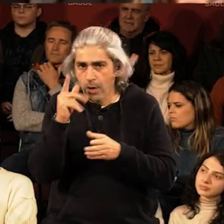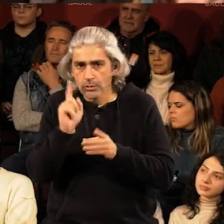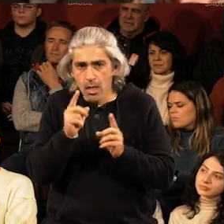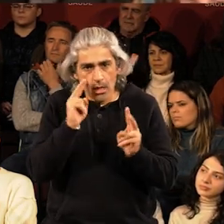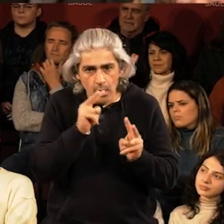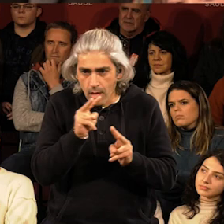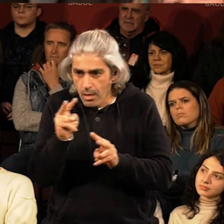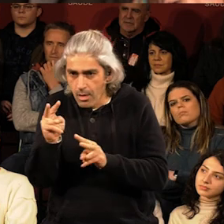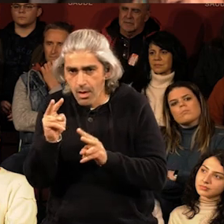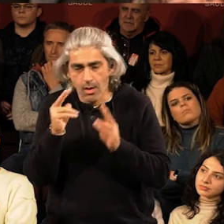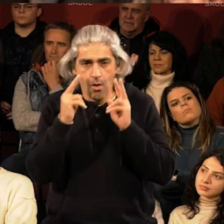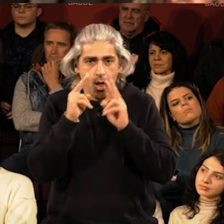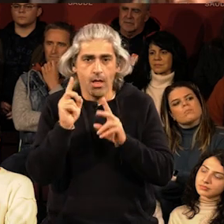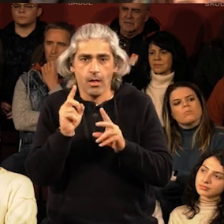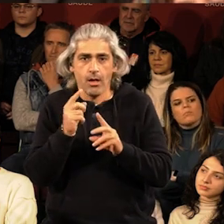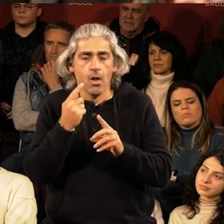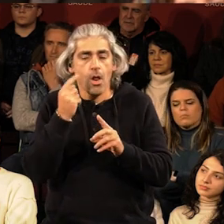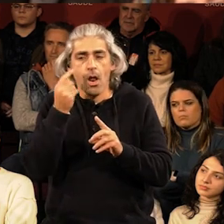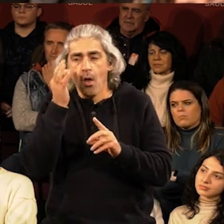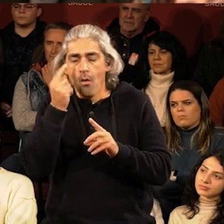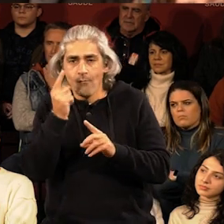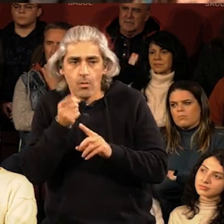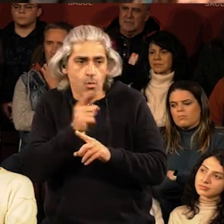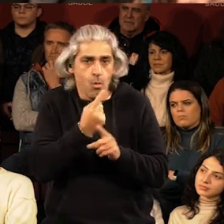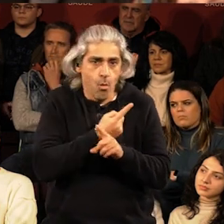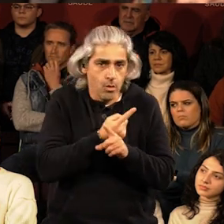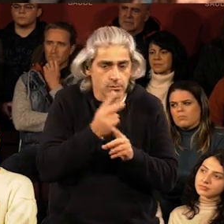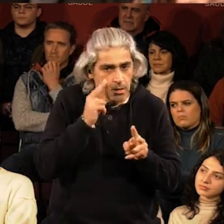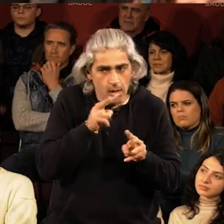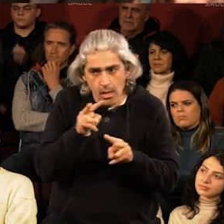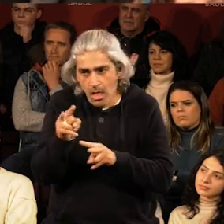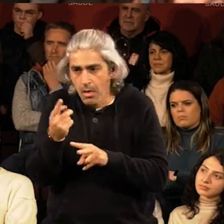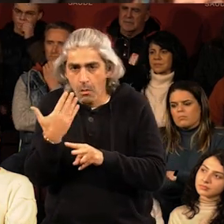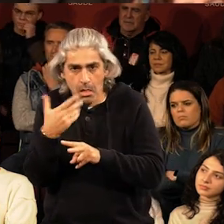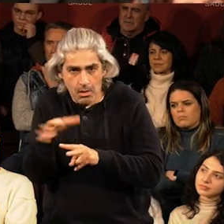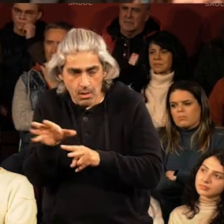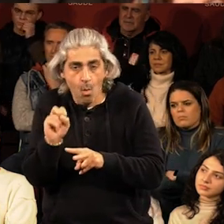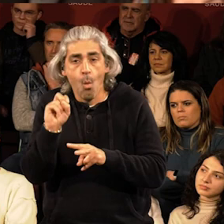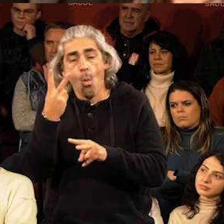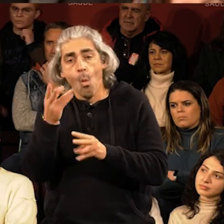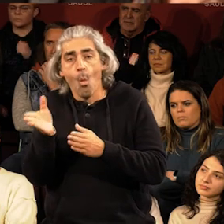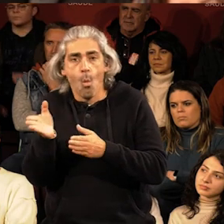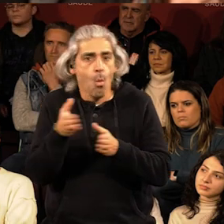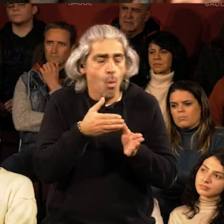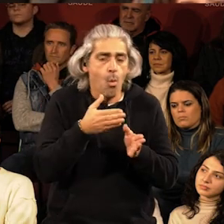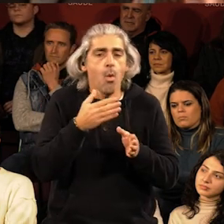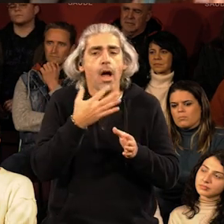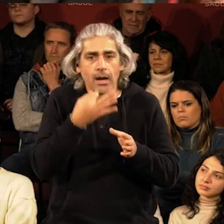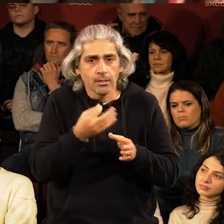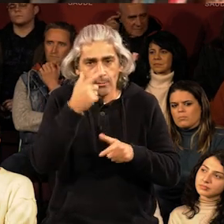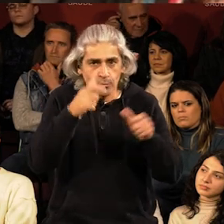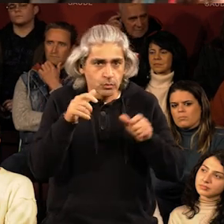acontecer desviando o olhar para outra coisa que não tem importância ou levando o público a crer que há um